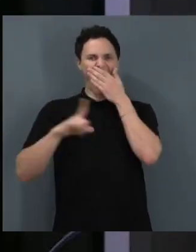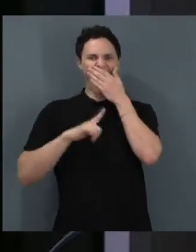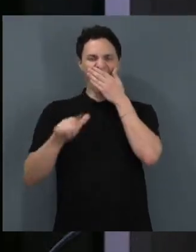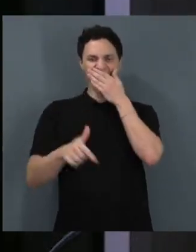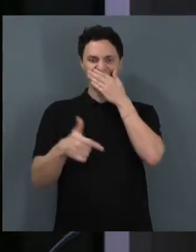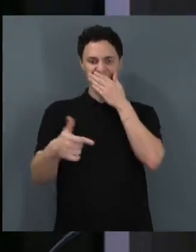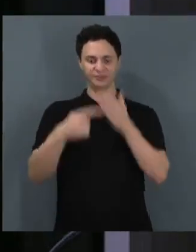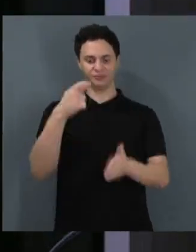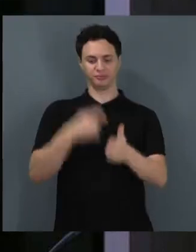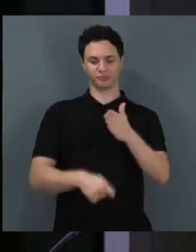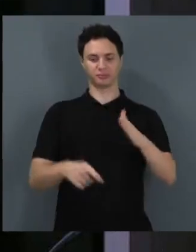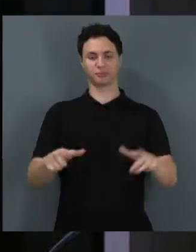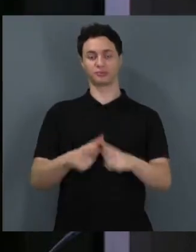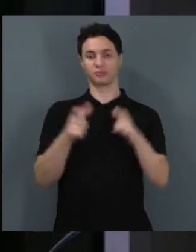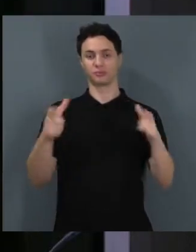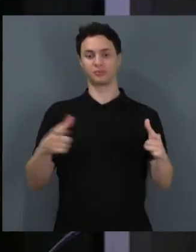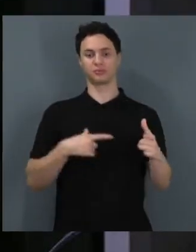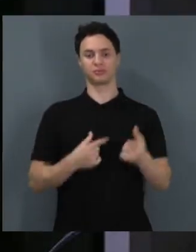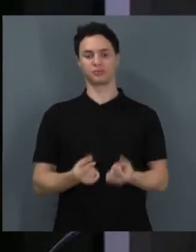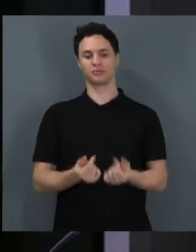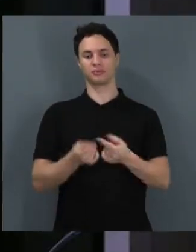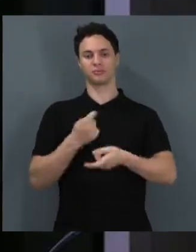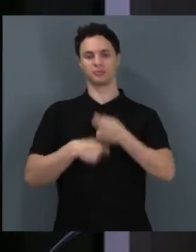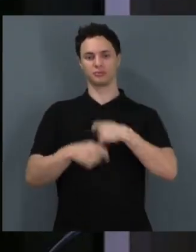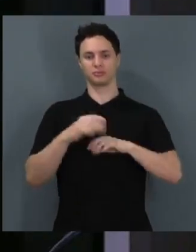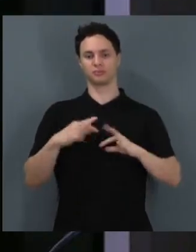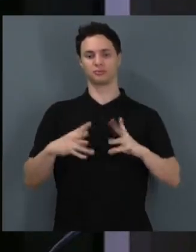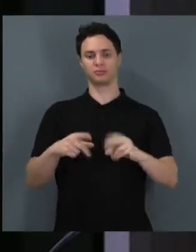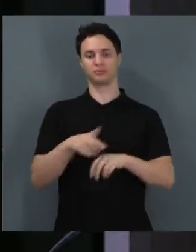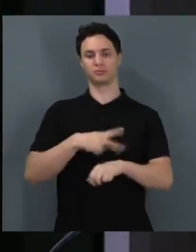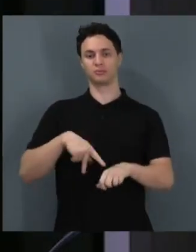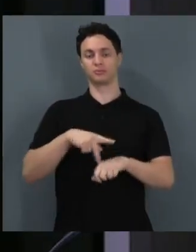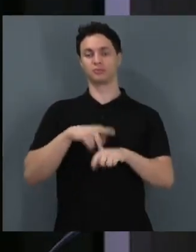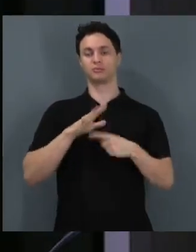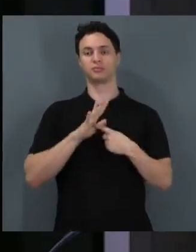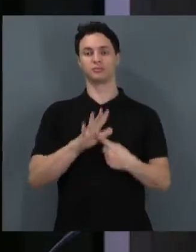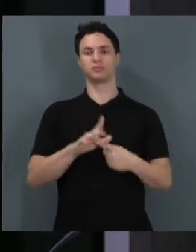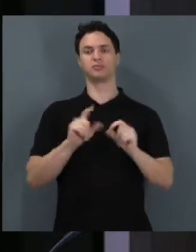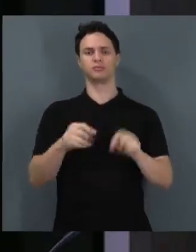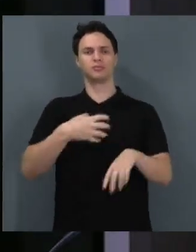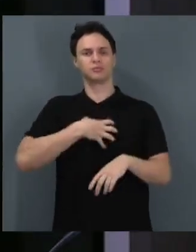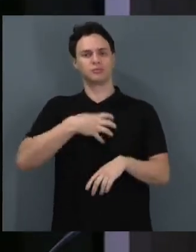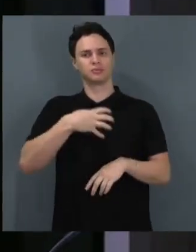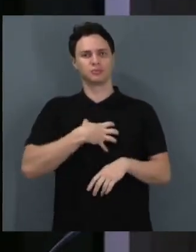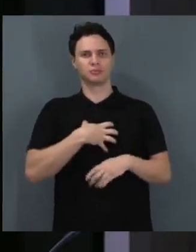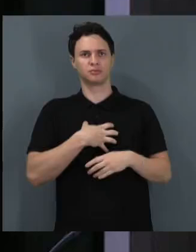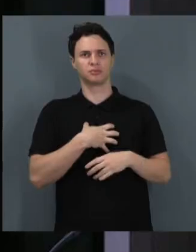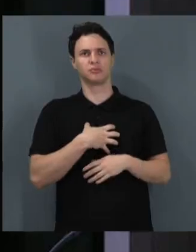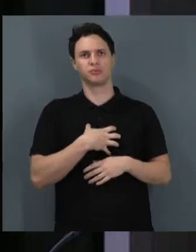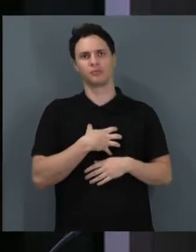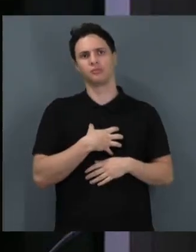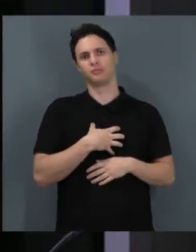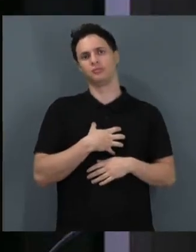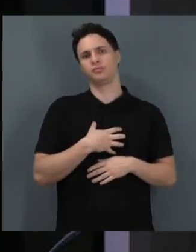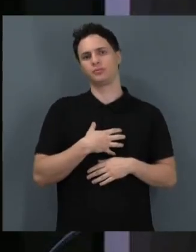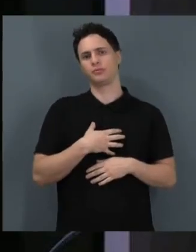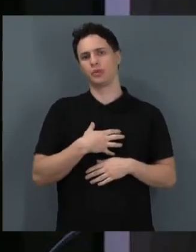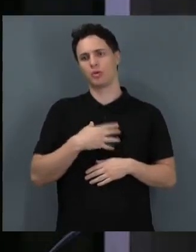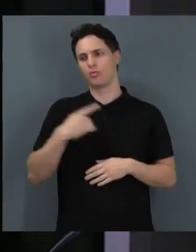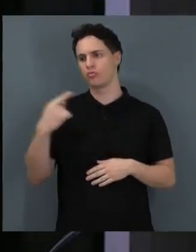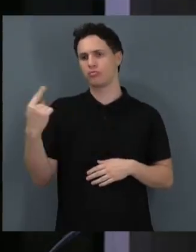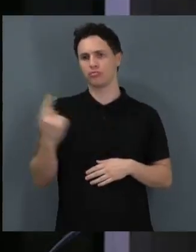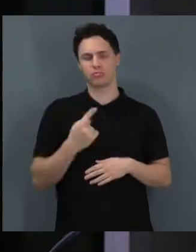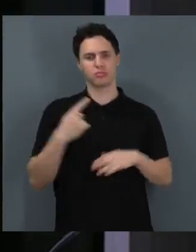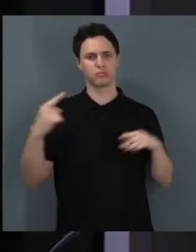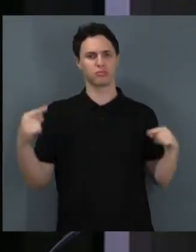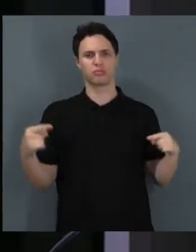fiscais, macroeconômicas, microeconômicas de todos os países mostra de forma absolutamente unânime que